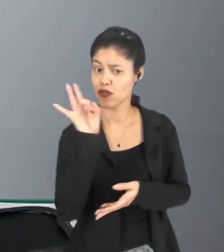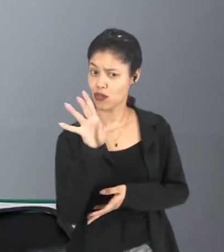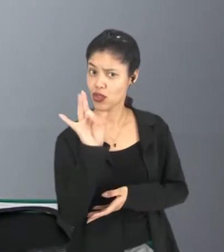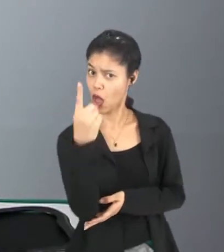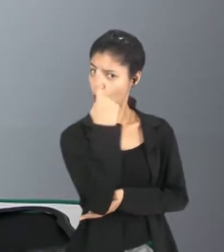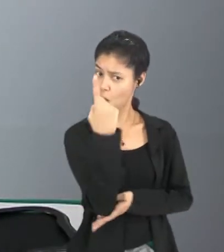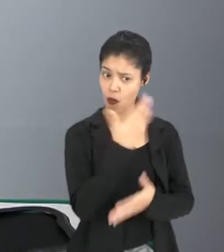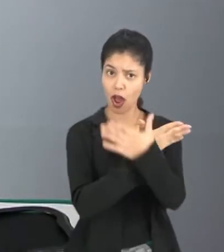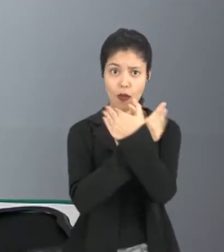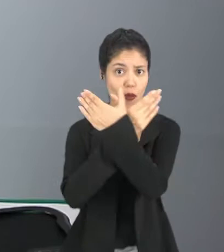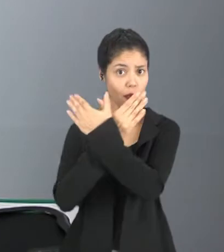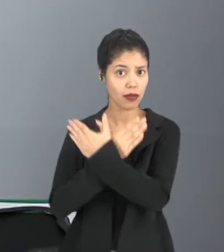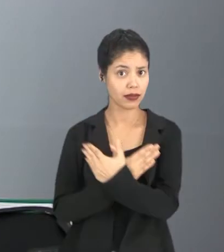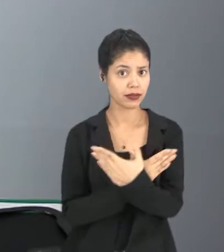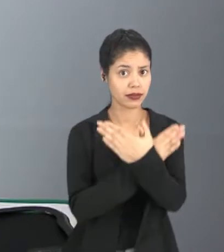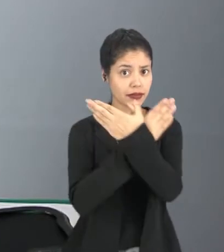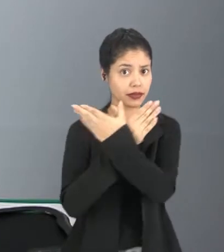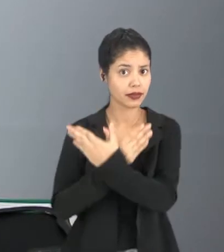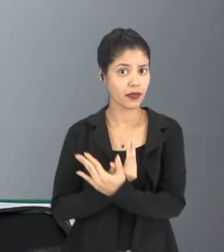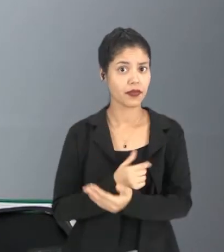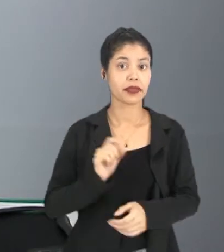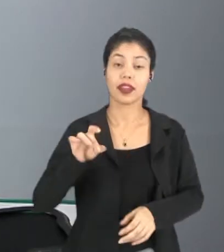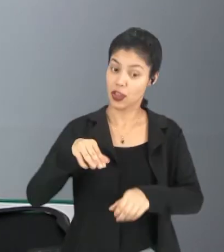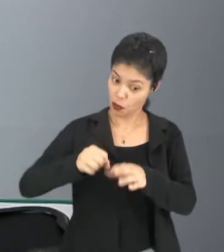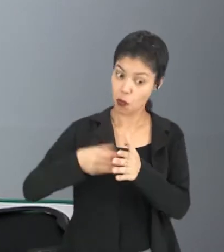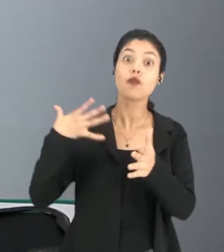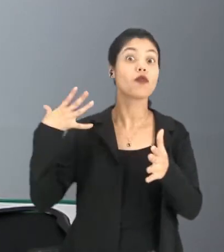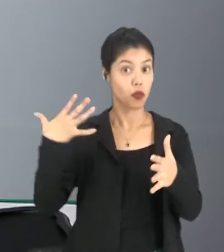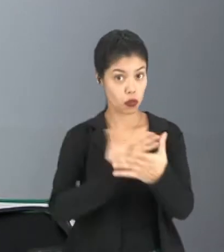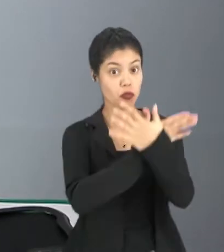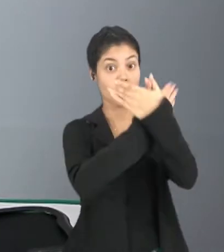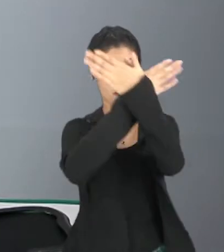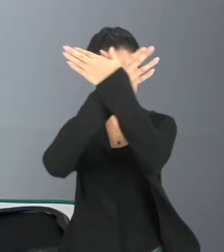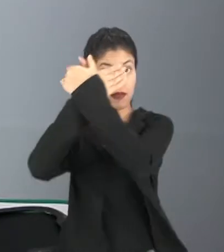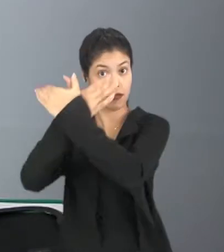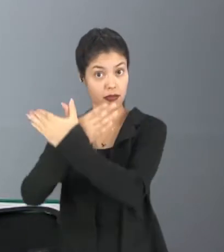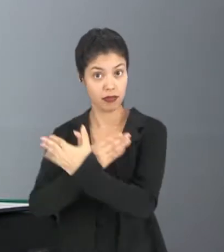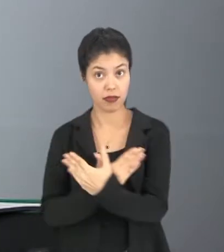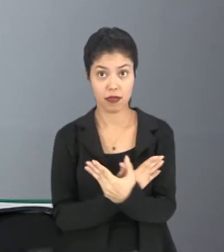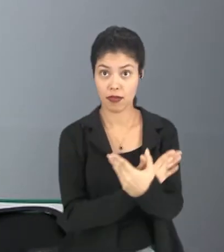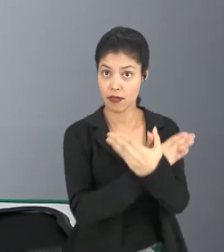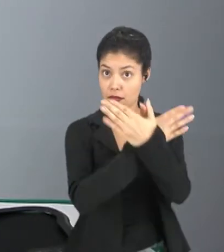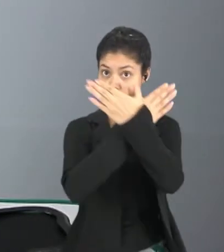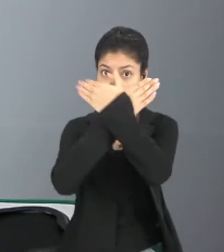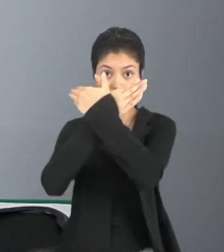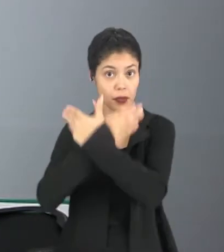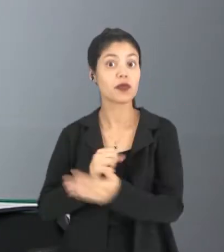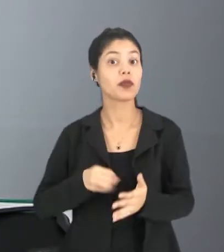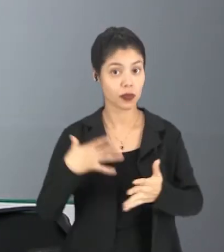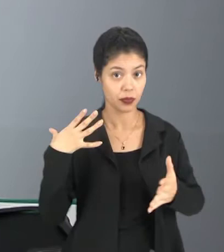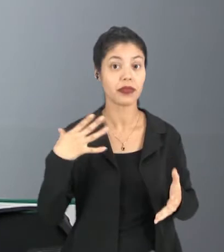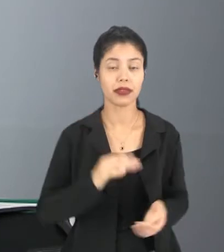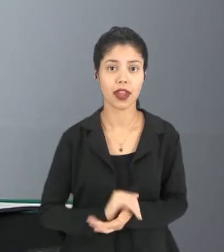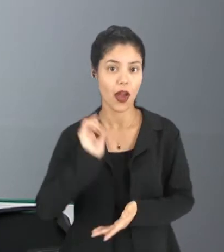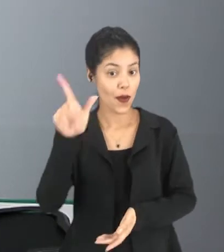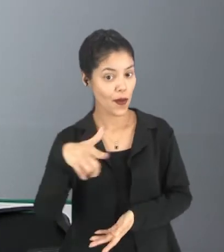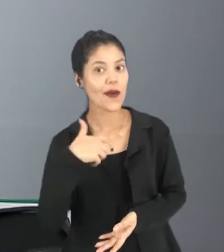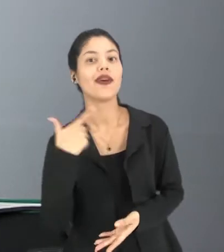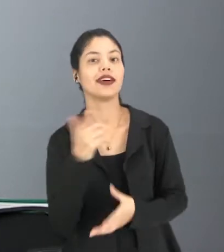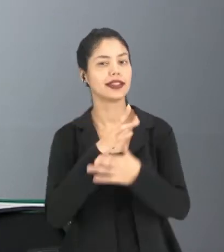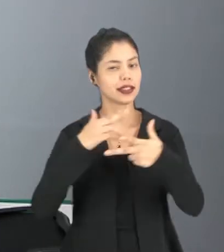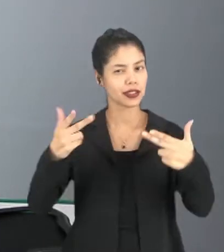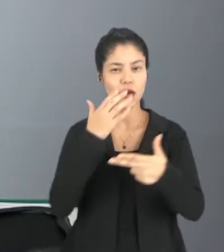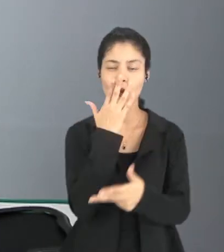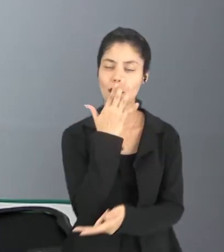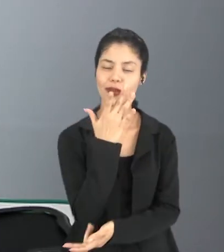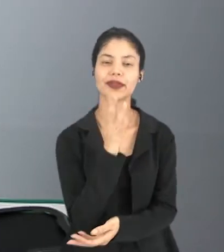uma borboleta, tinha muitas borboletas, outras borboletas, com outras